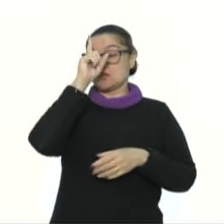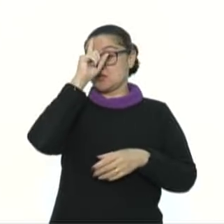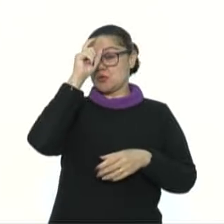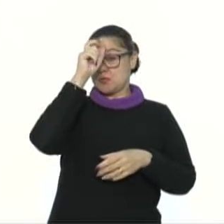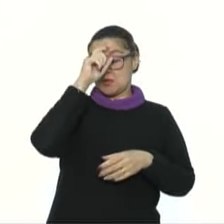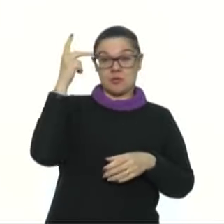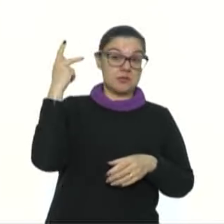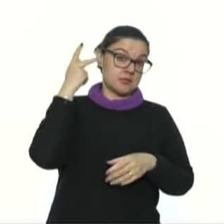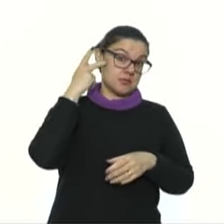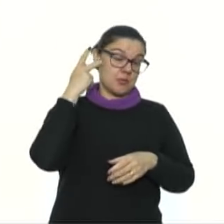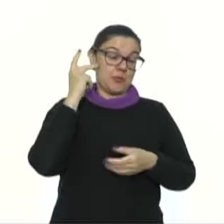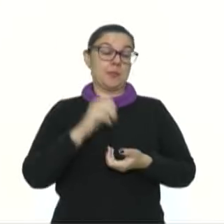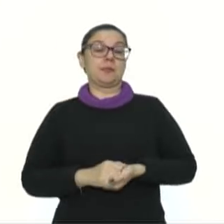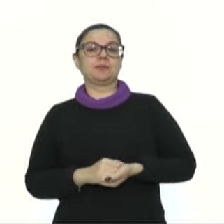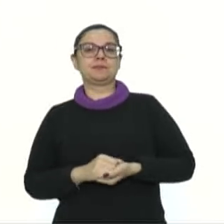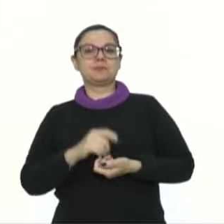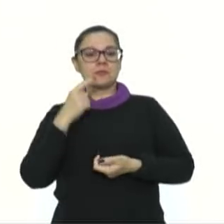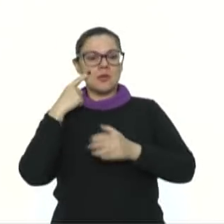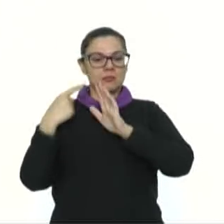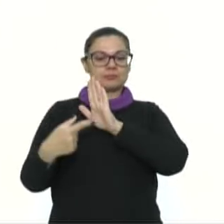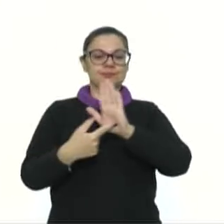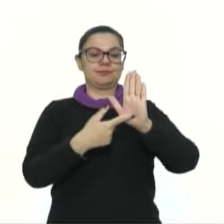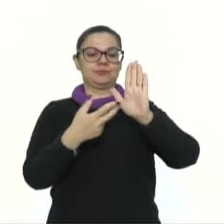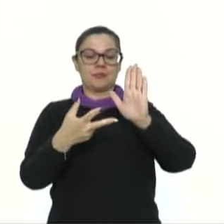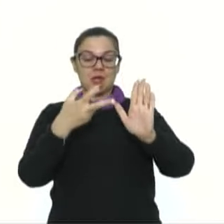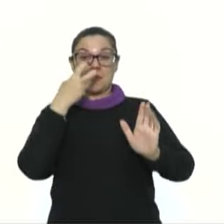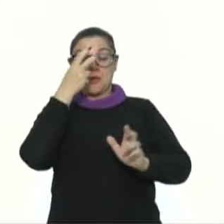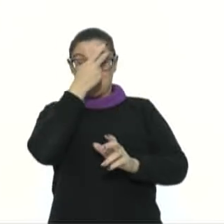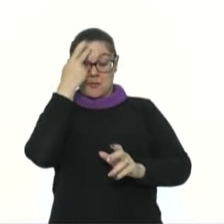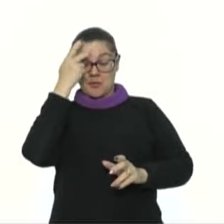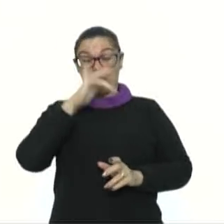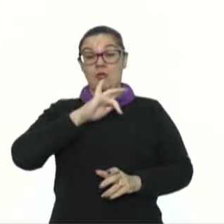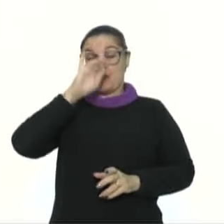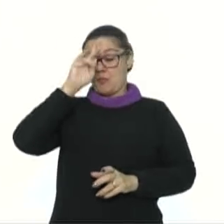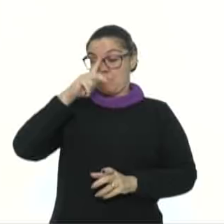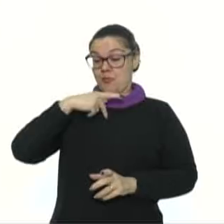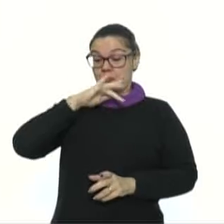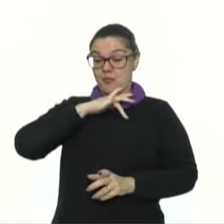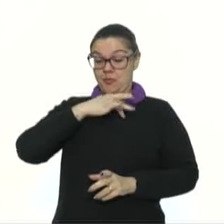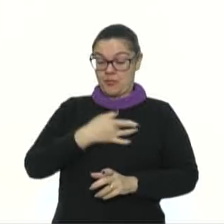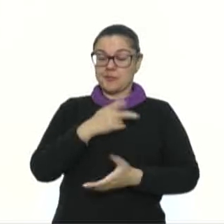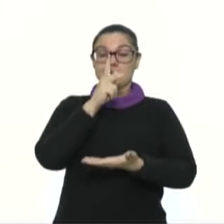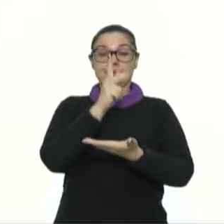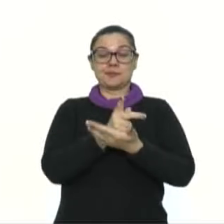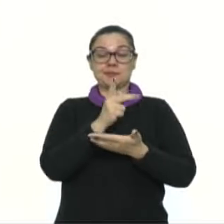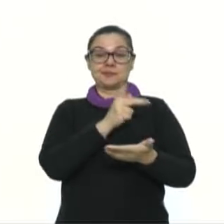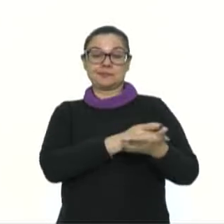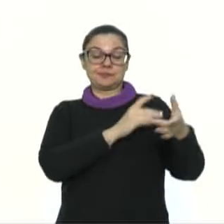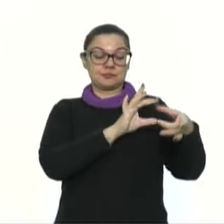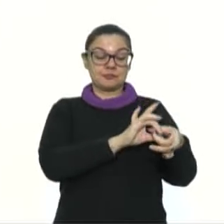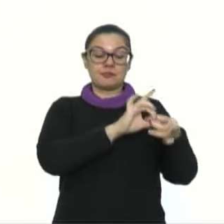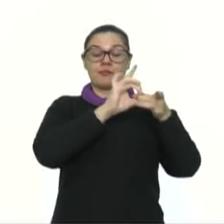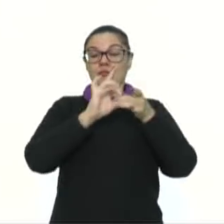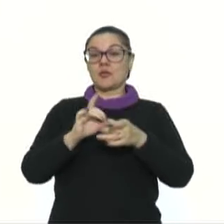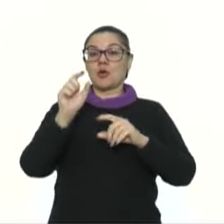Paulo, a sinalização de uma pessoa que se vitimiza comumente se segue ao